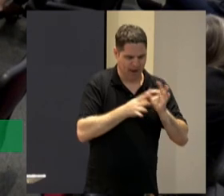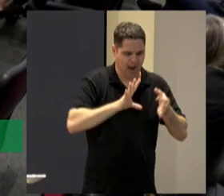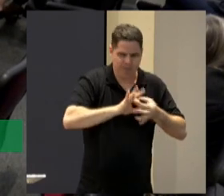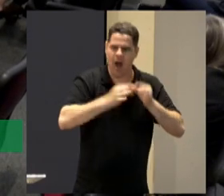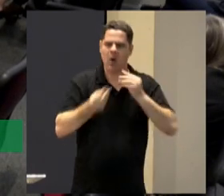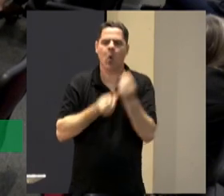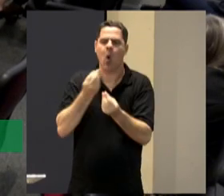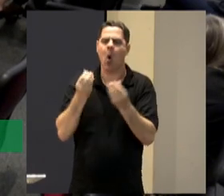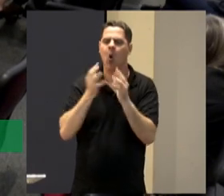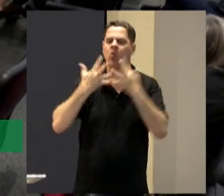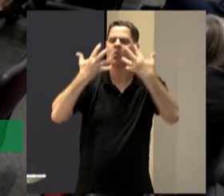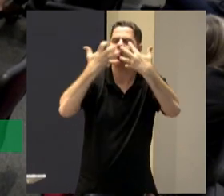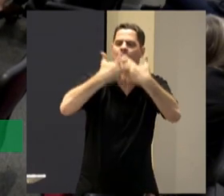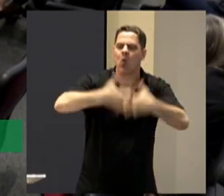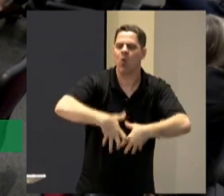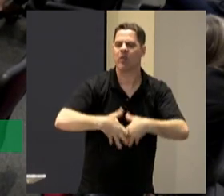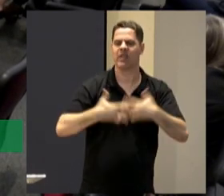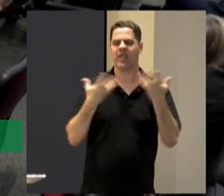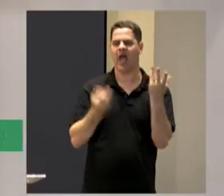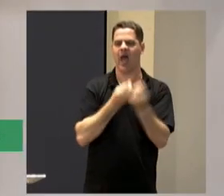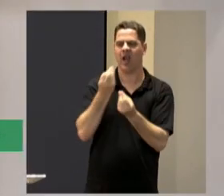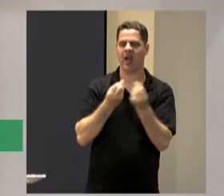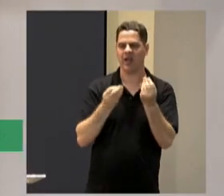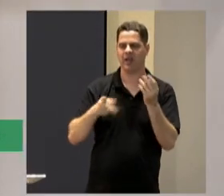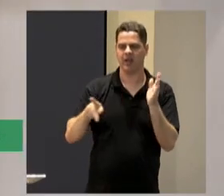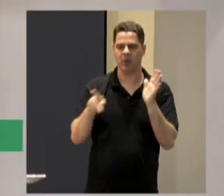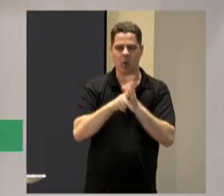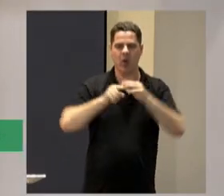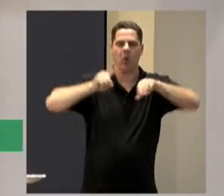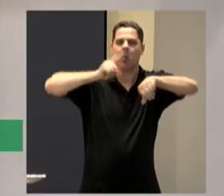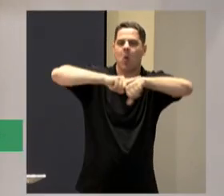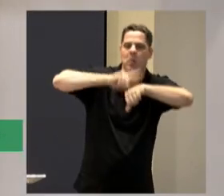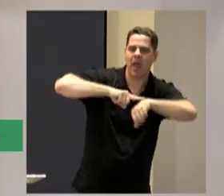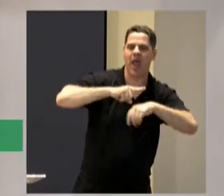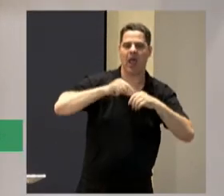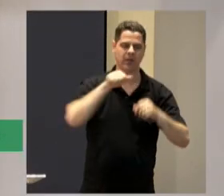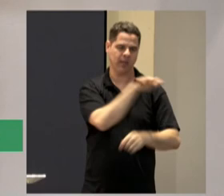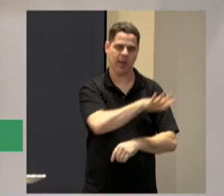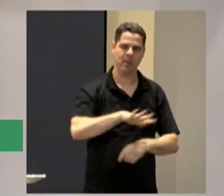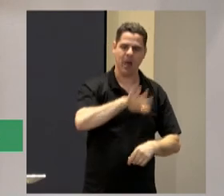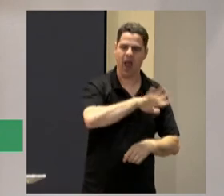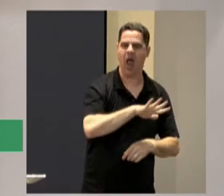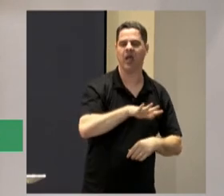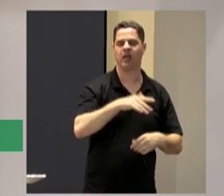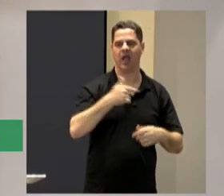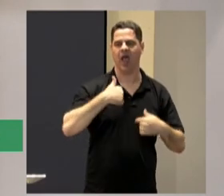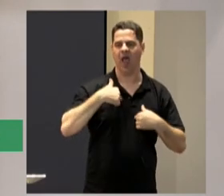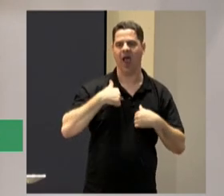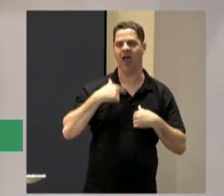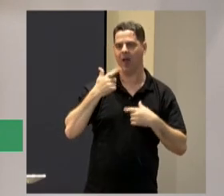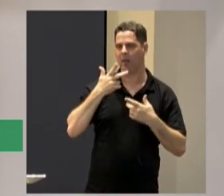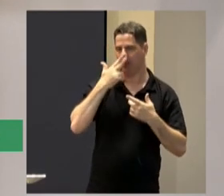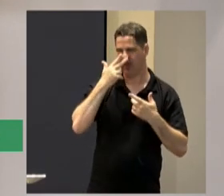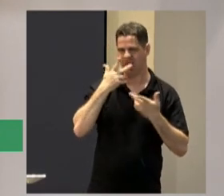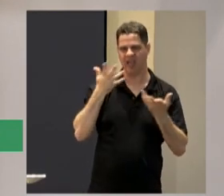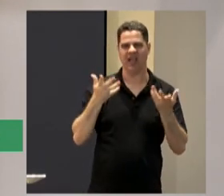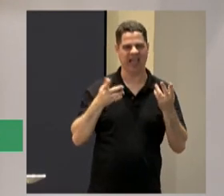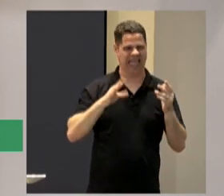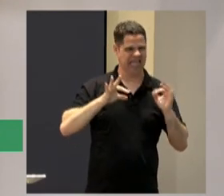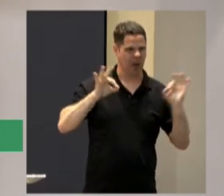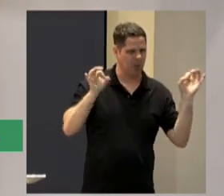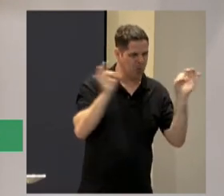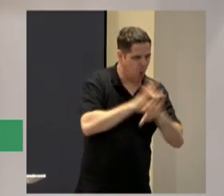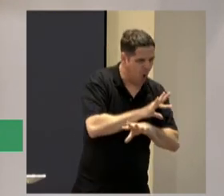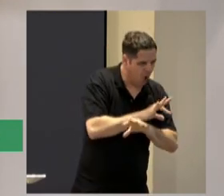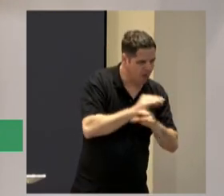como funciona, de como é a disposição dos tempos e dos espaços, porque eu acho que a gente sabe que não existe receita, mas é